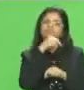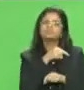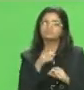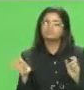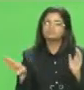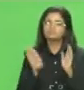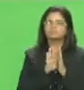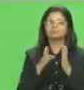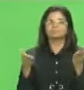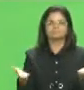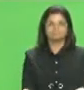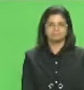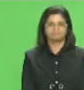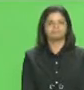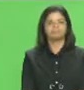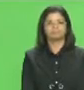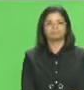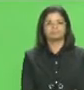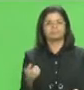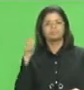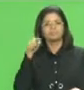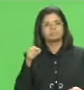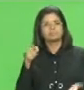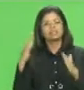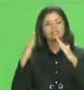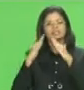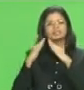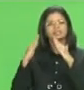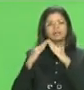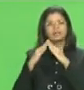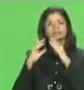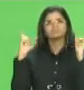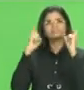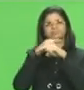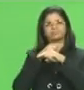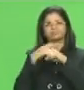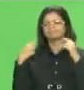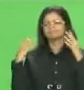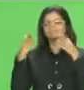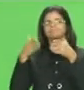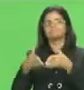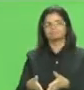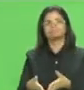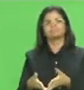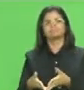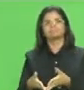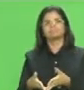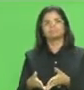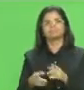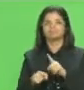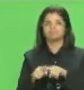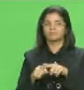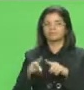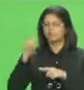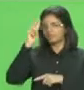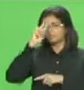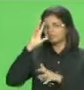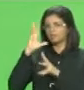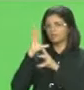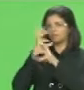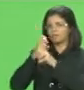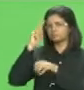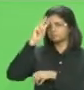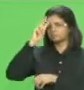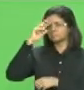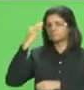aqui. Você que está em casa não tem noção do quanto foi difícil chegar até aqui. Quando eu volto me olhar para o